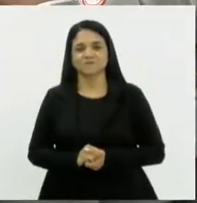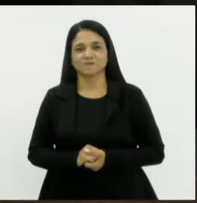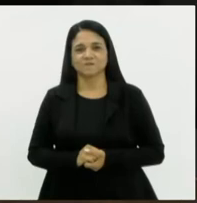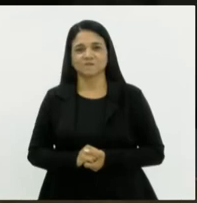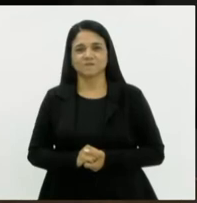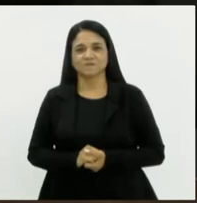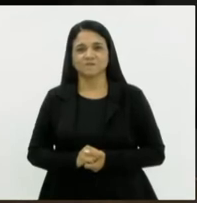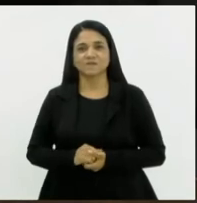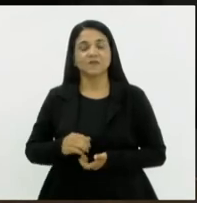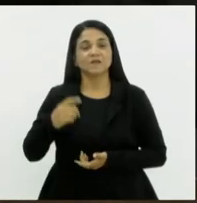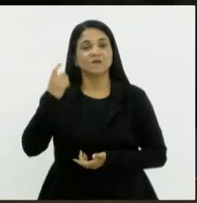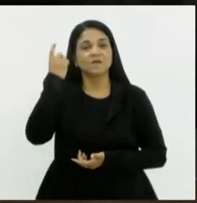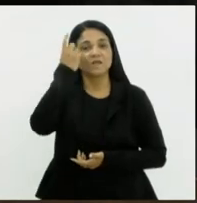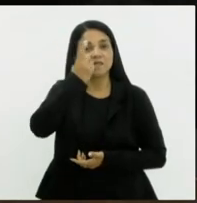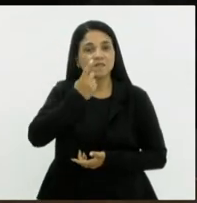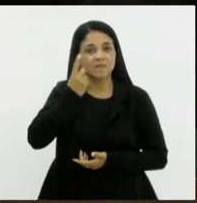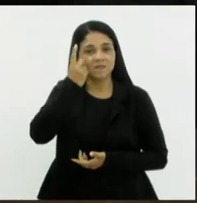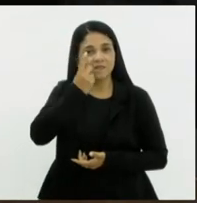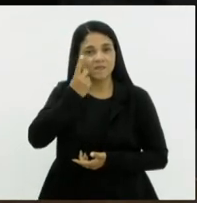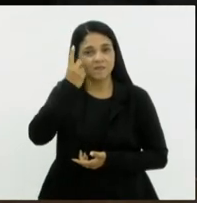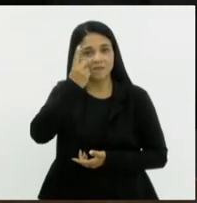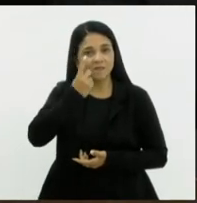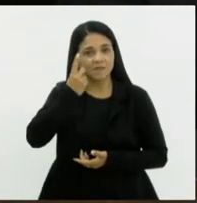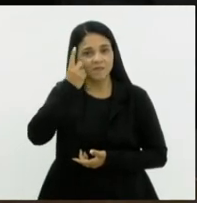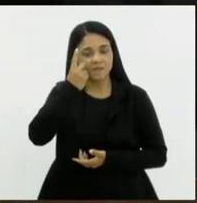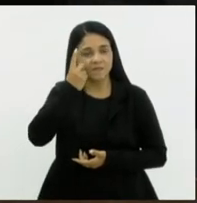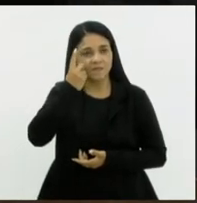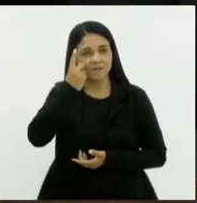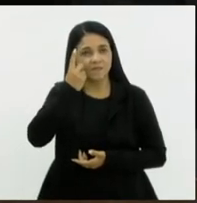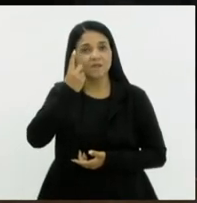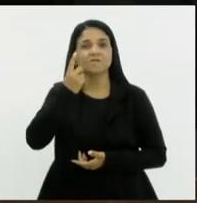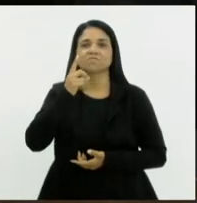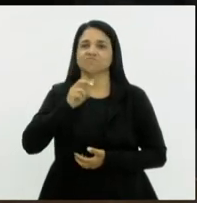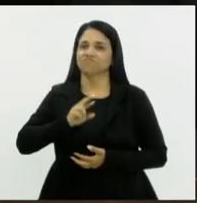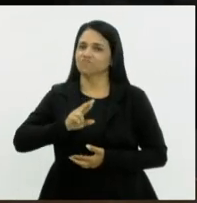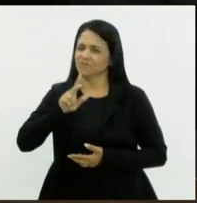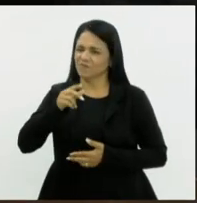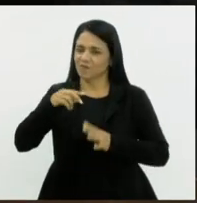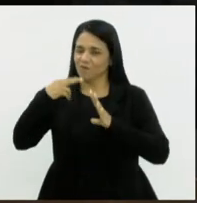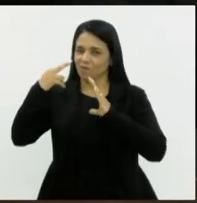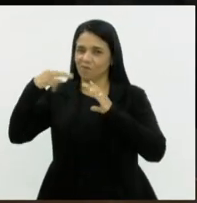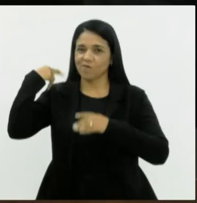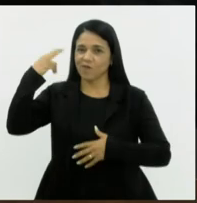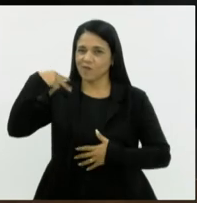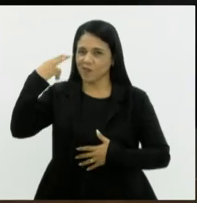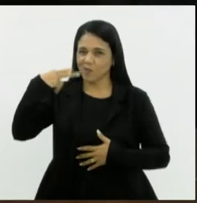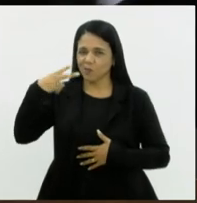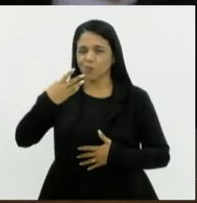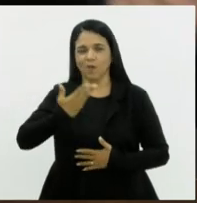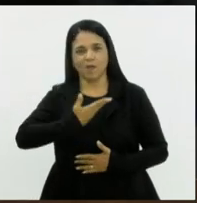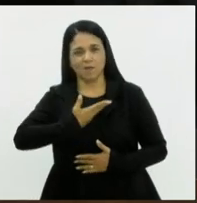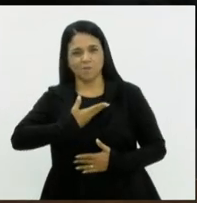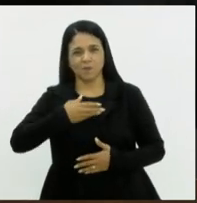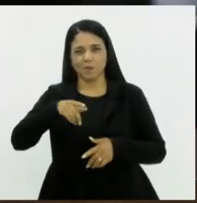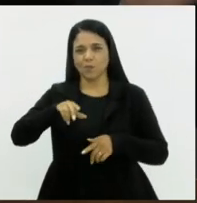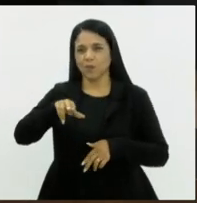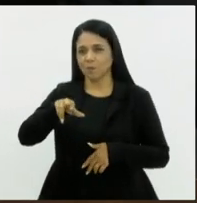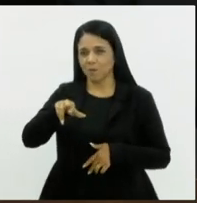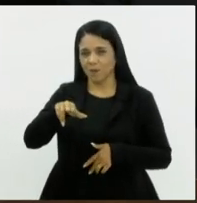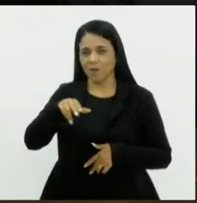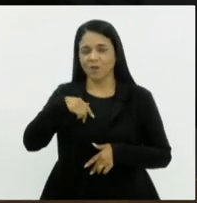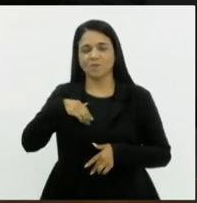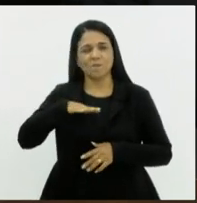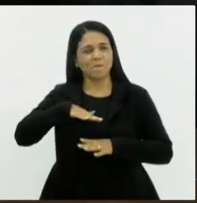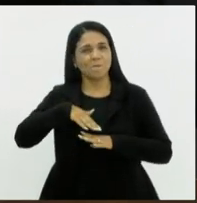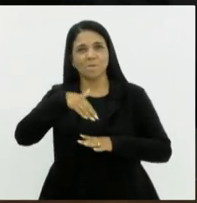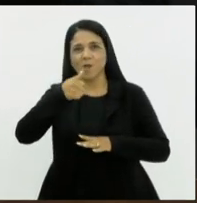E nosso nobre deputado, nosso nobre vereador, amigo, irmão, o melhor vereador da cidade do estado do